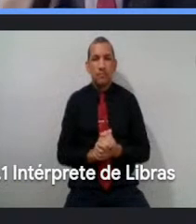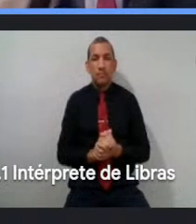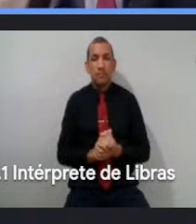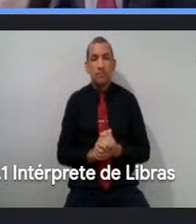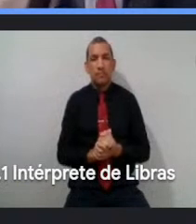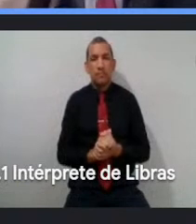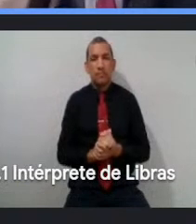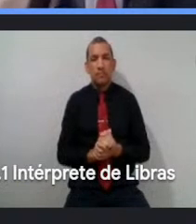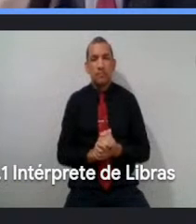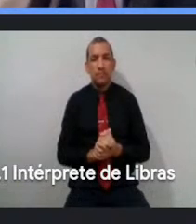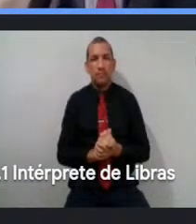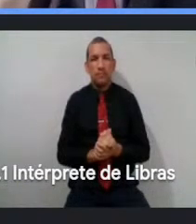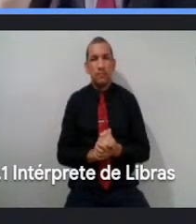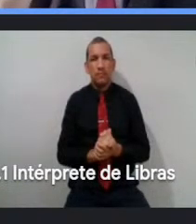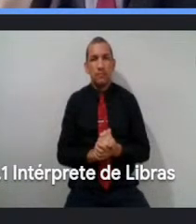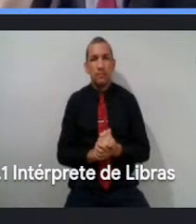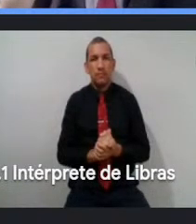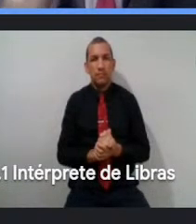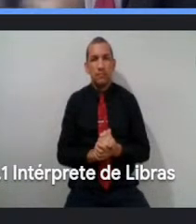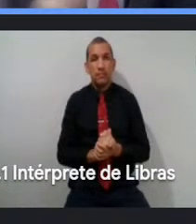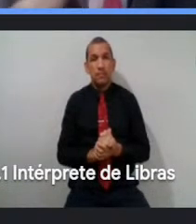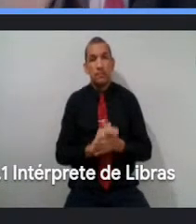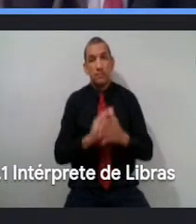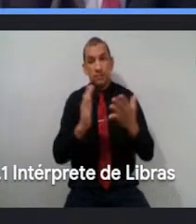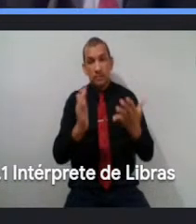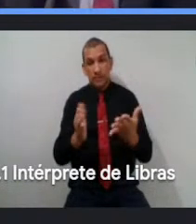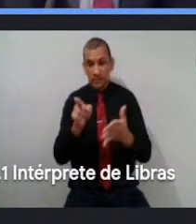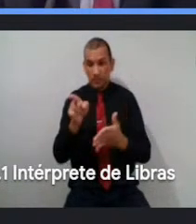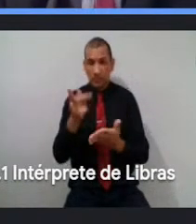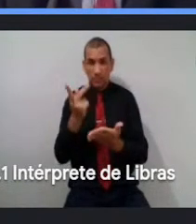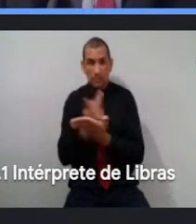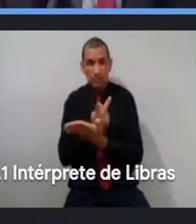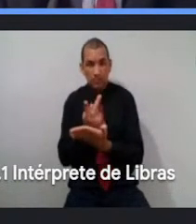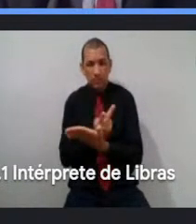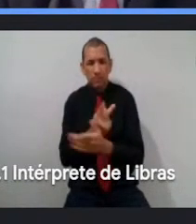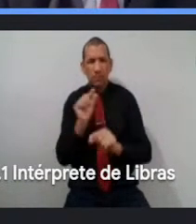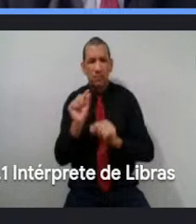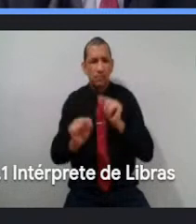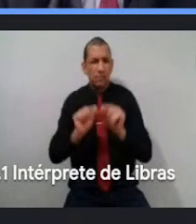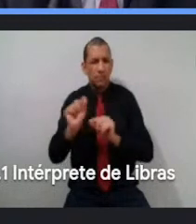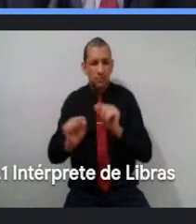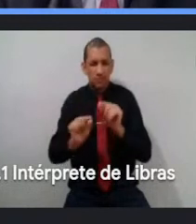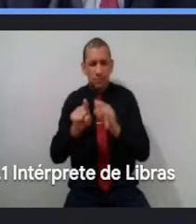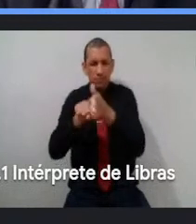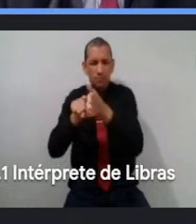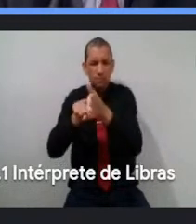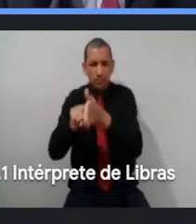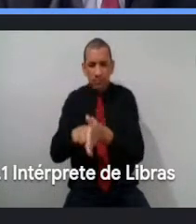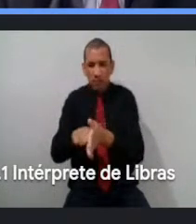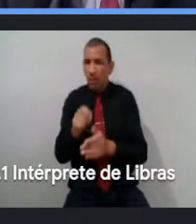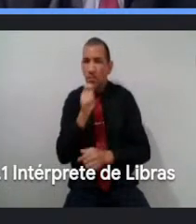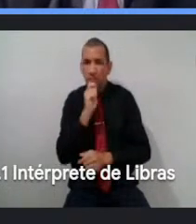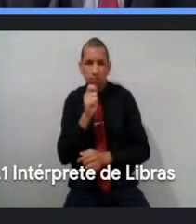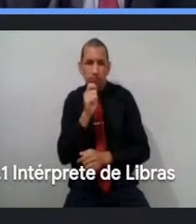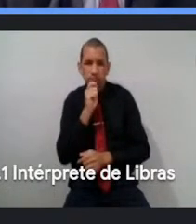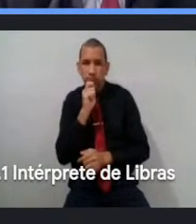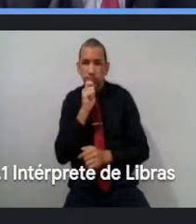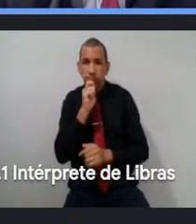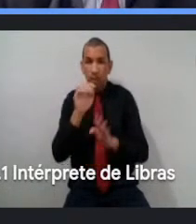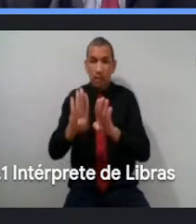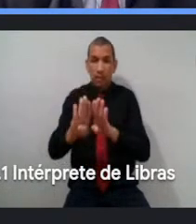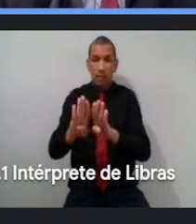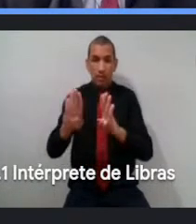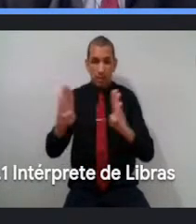e a irregularidade aqui é dedicada é ausência de abertura de conta